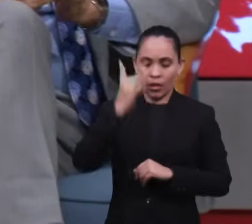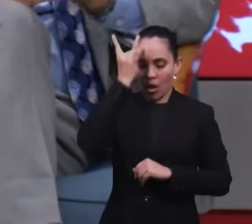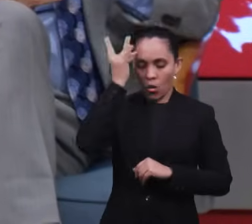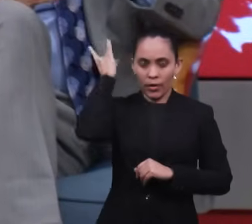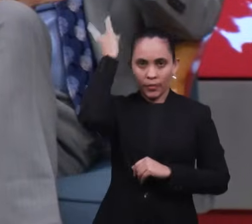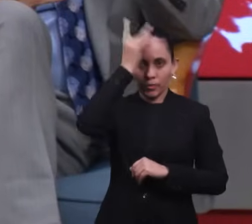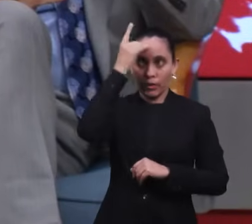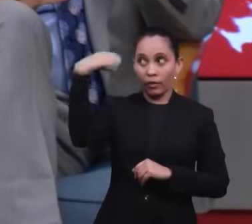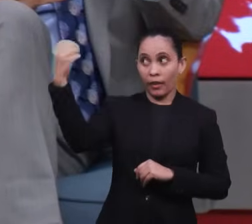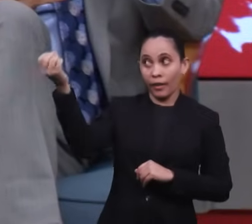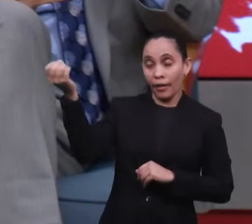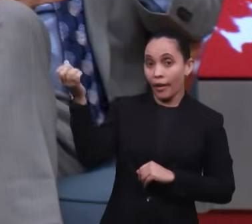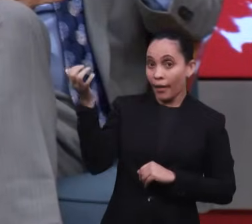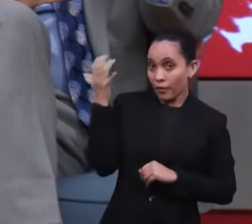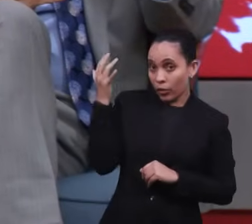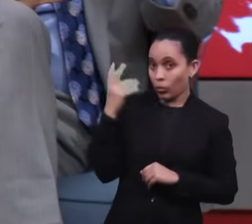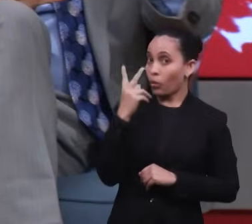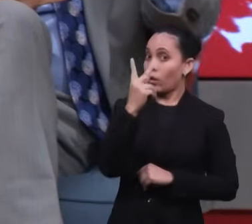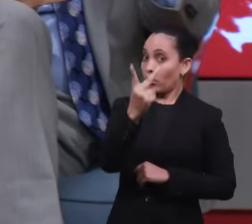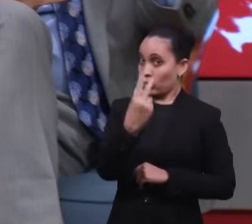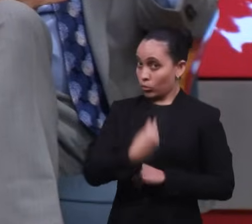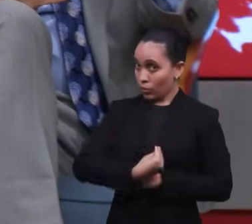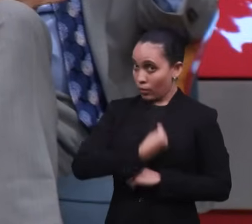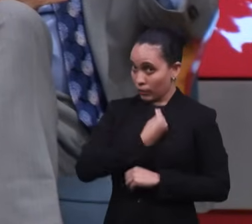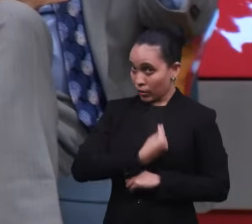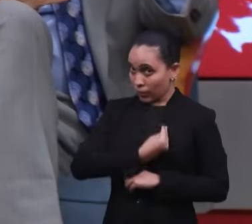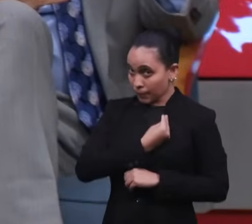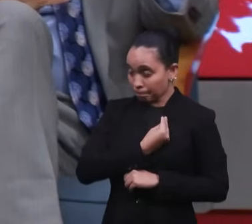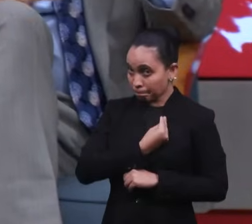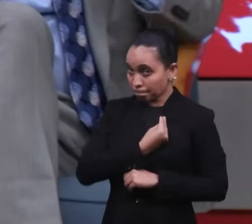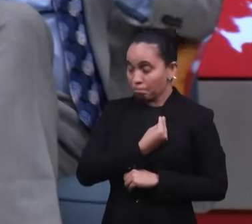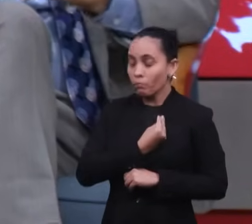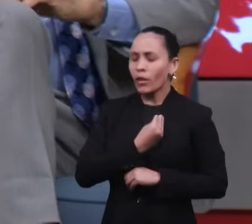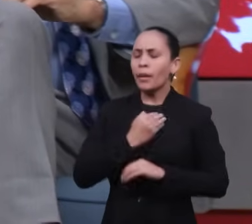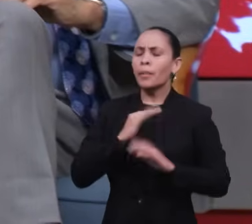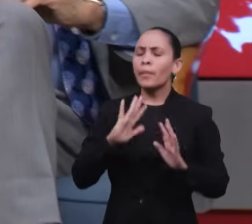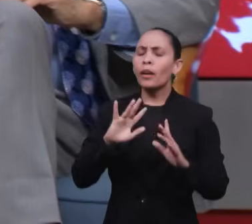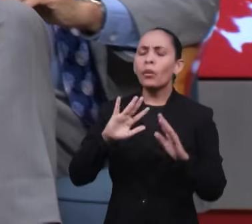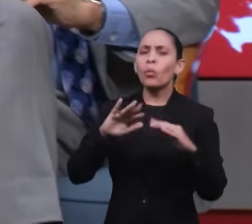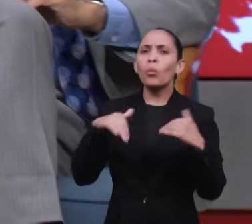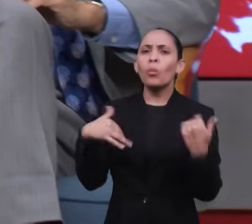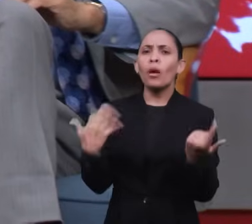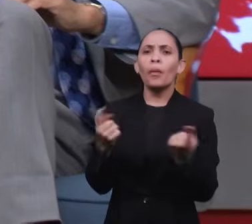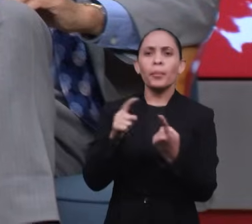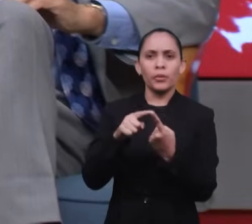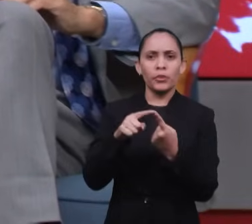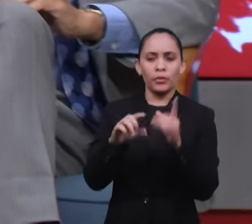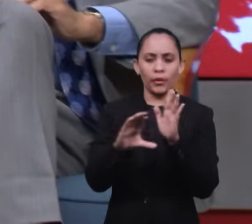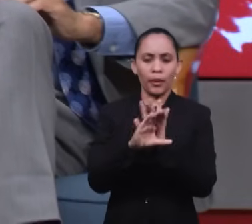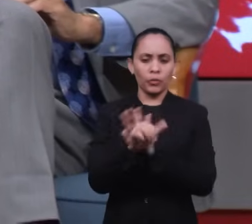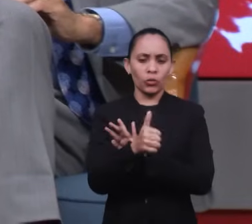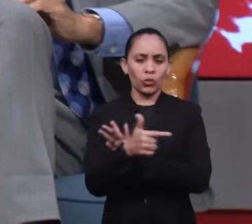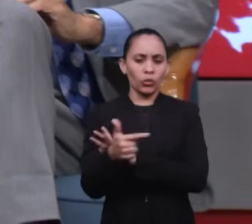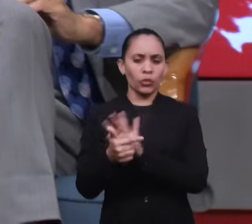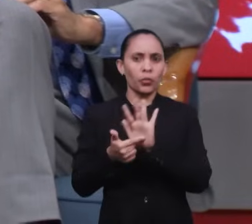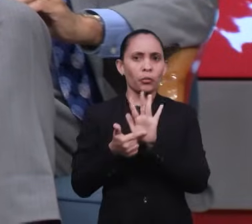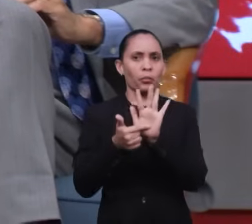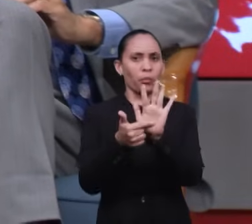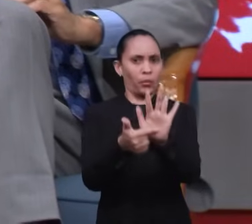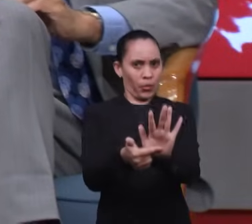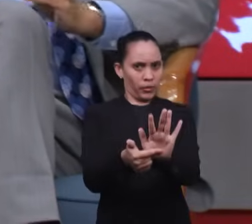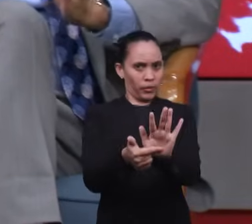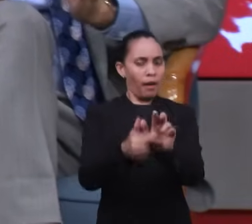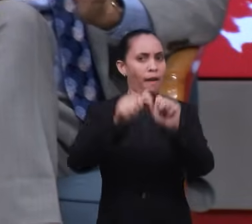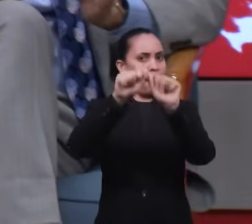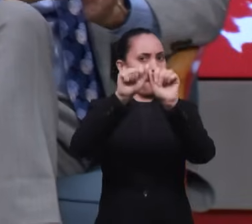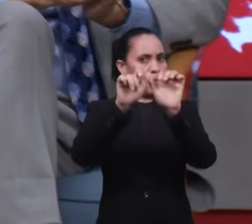acontece? Então, o Espírito Santo mostrou alguma coisa a seu respeito. Qual o objetivo disso? No capítulo 12